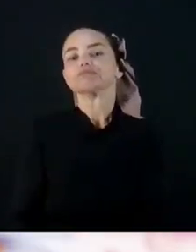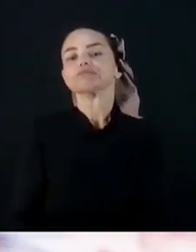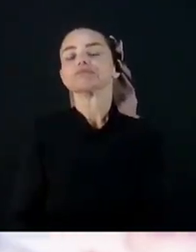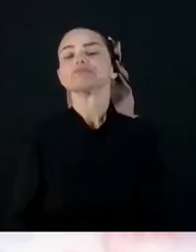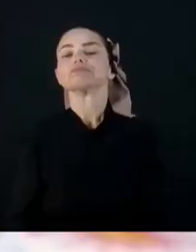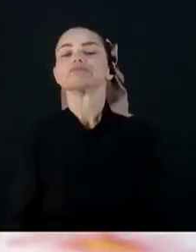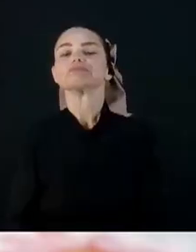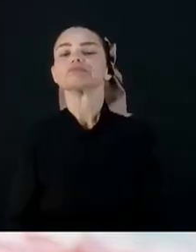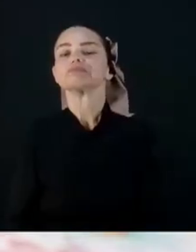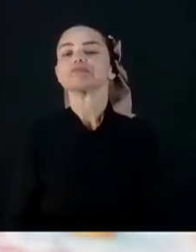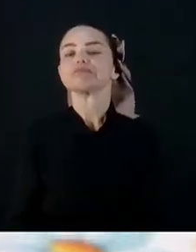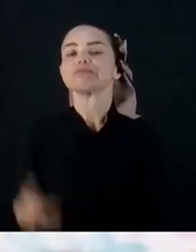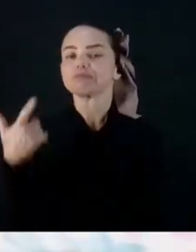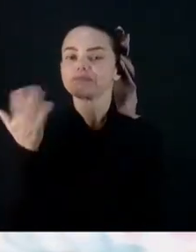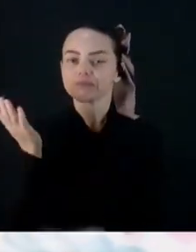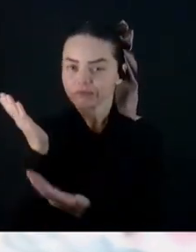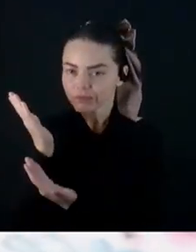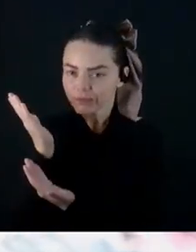né?